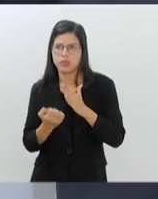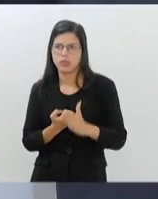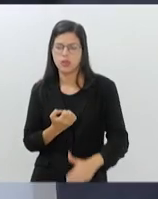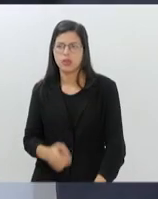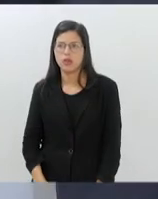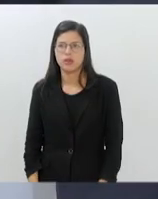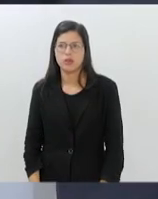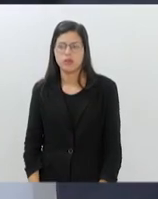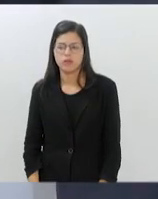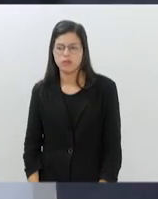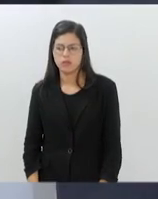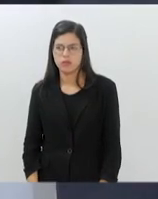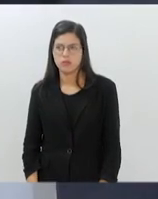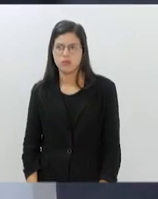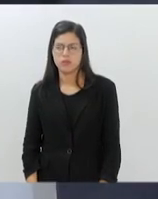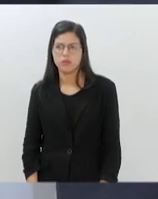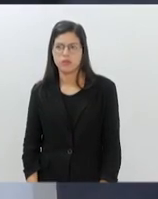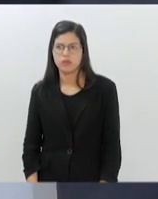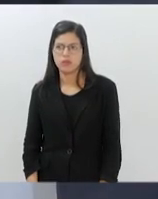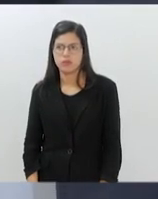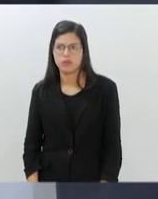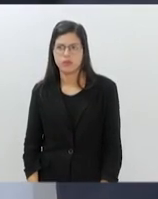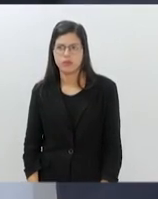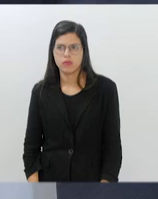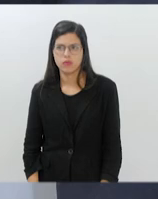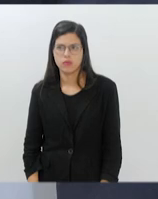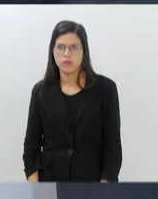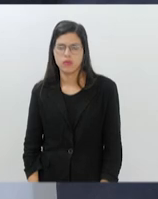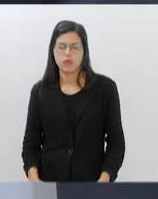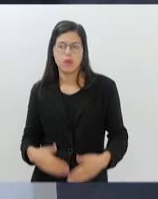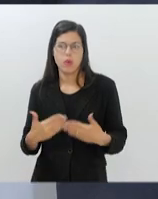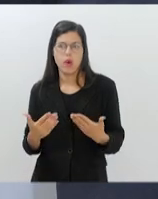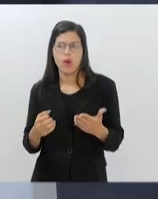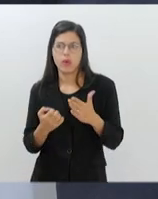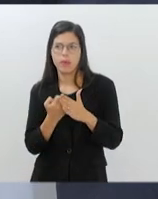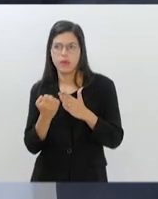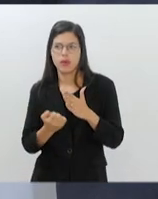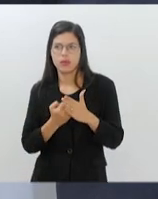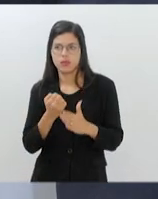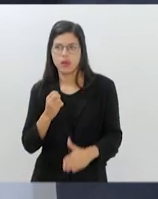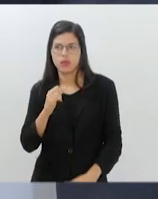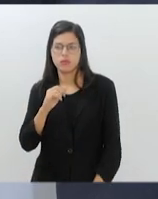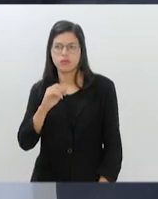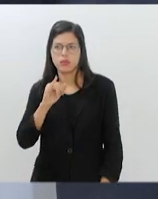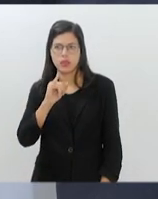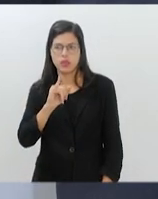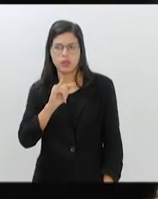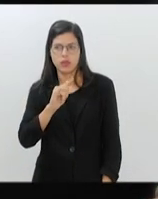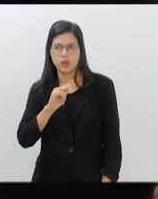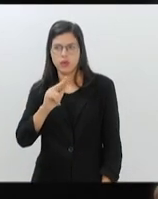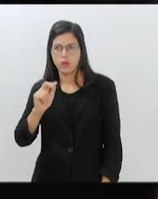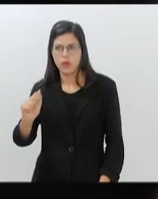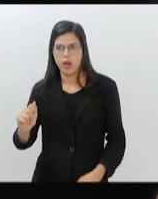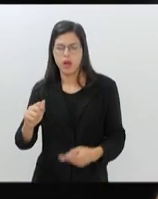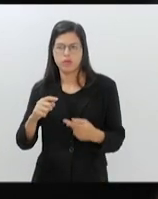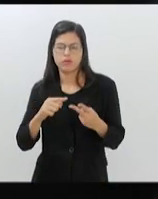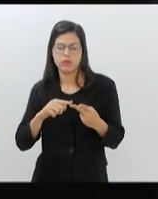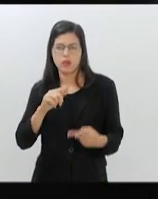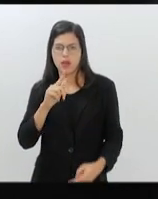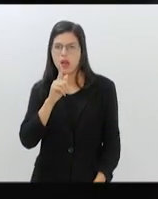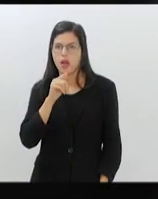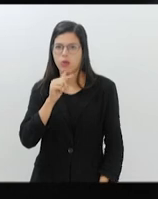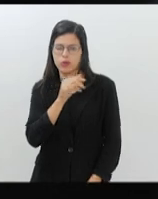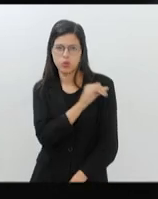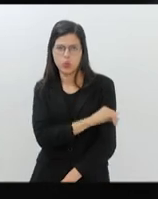foram convidados pela Ceda as custas do meu dinheiro para curtirem o carnaval iguá águas do rio rio